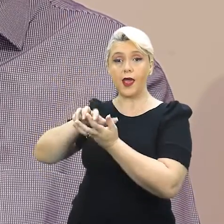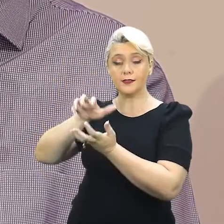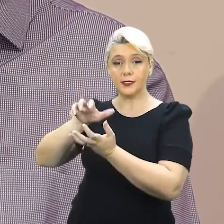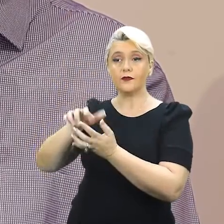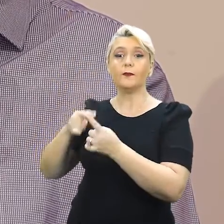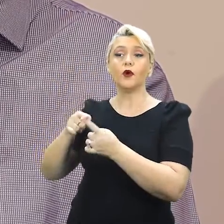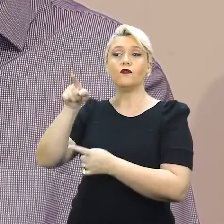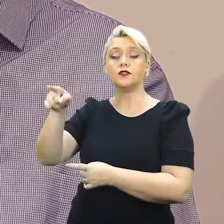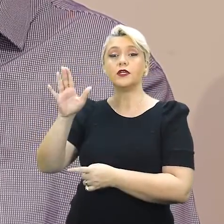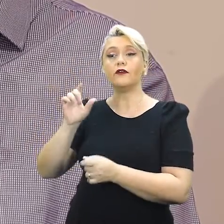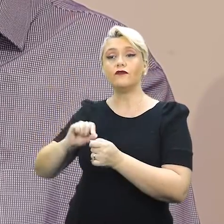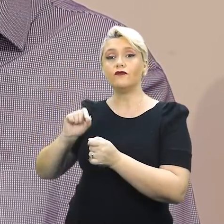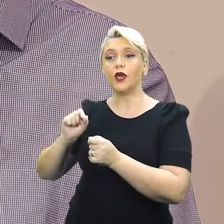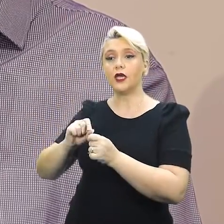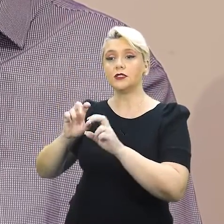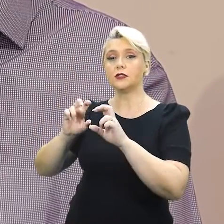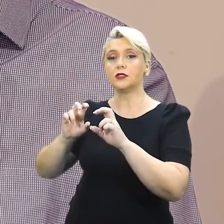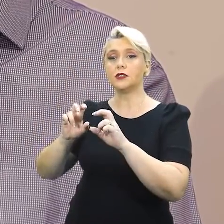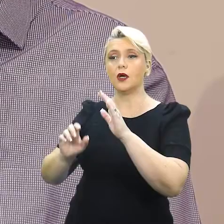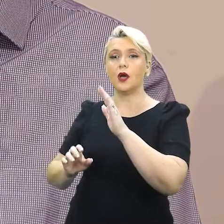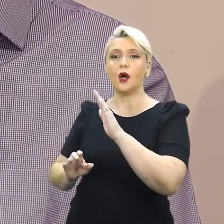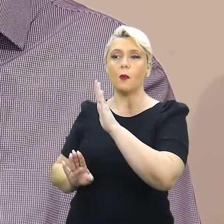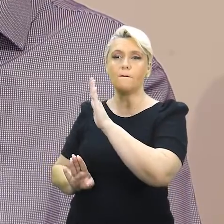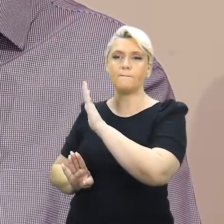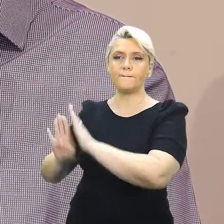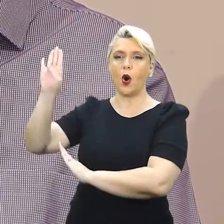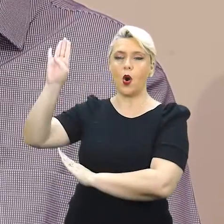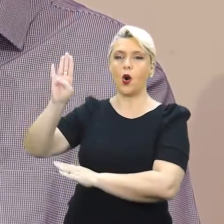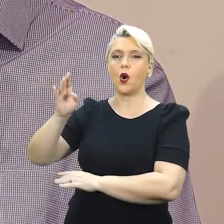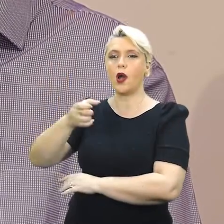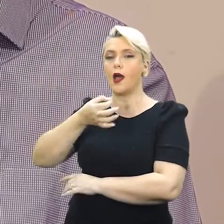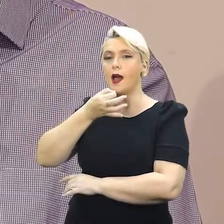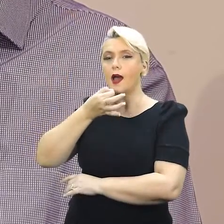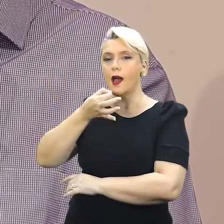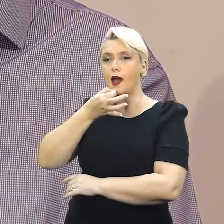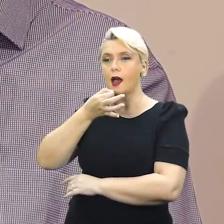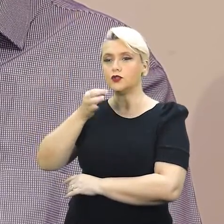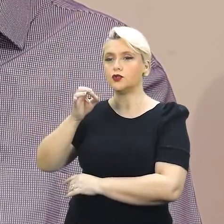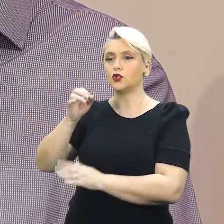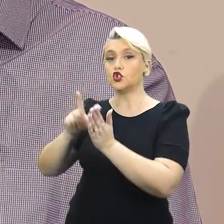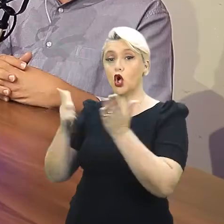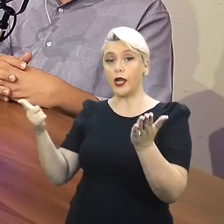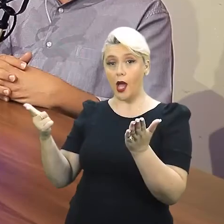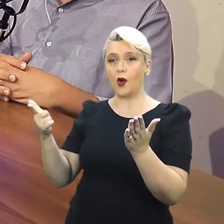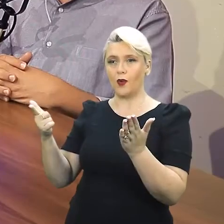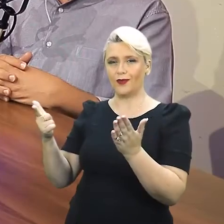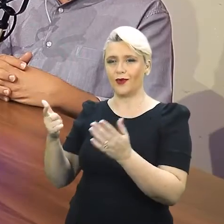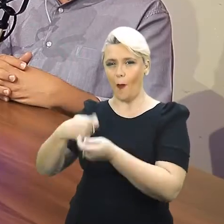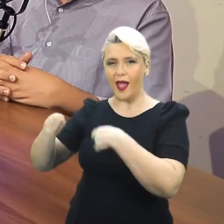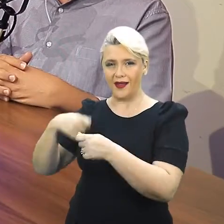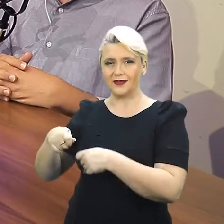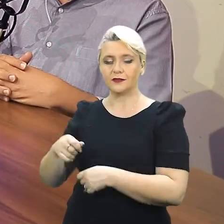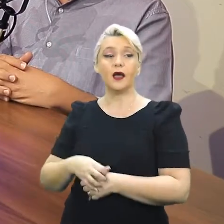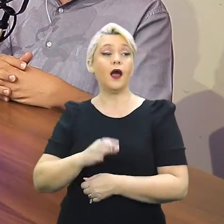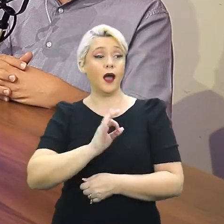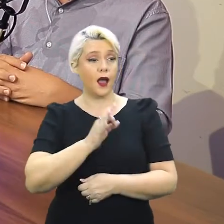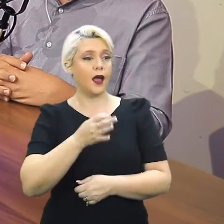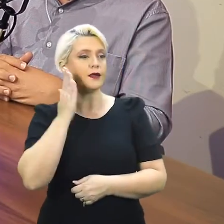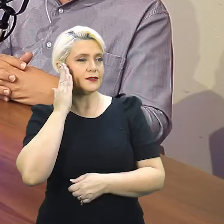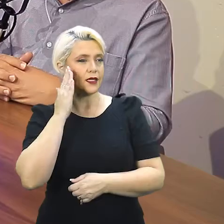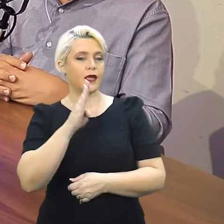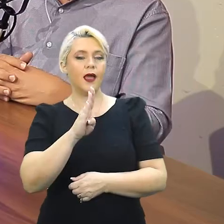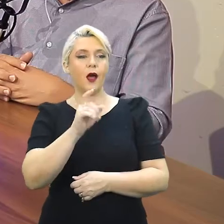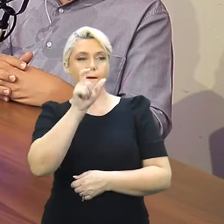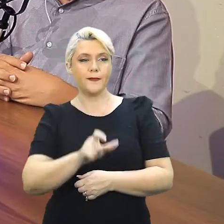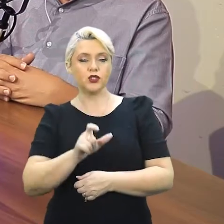porque vocês fizeram um pool com a Rádio Jornal do Comércio. Sim, É, Barbosa Filho. isso, o pessoal